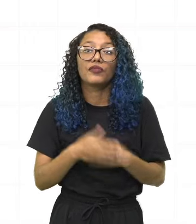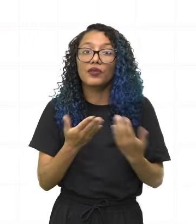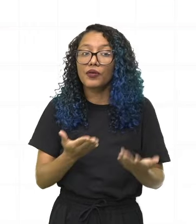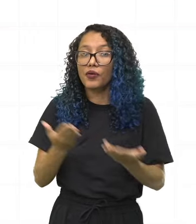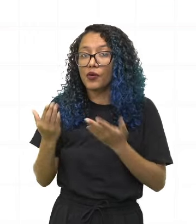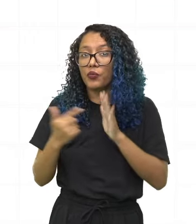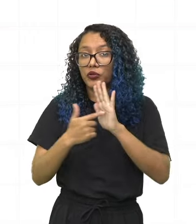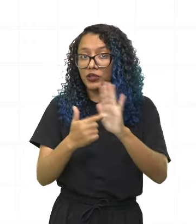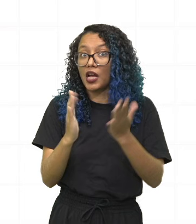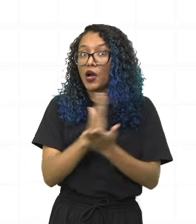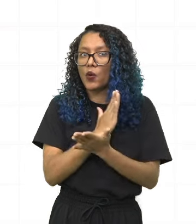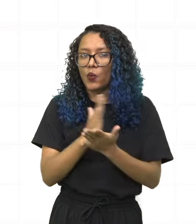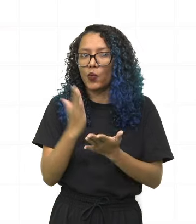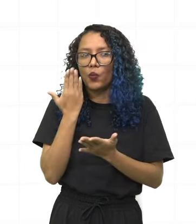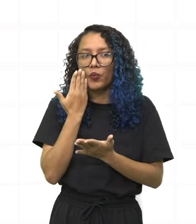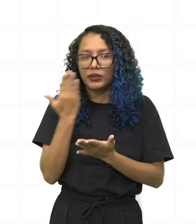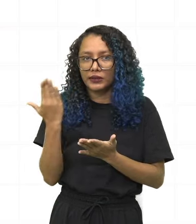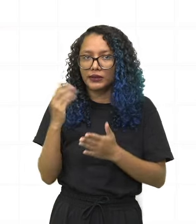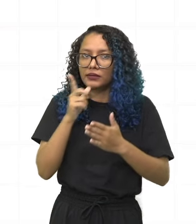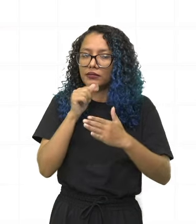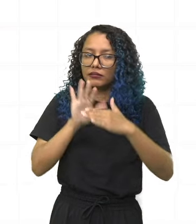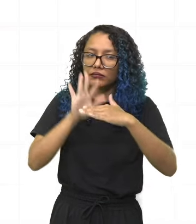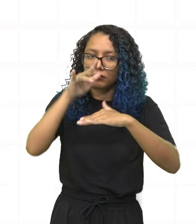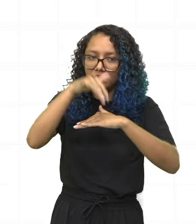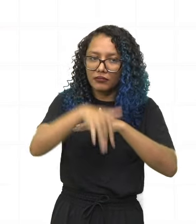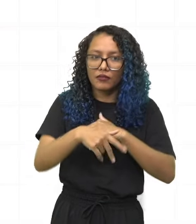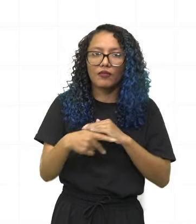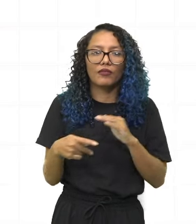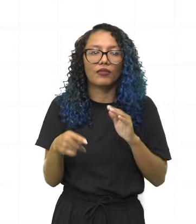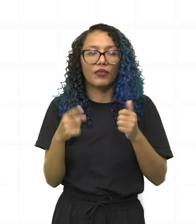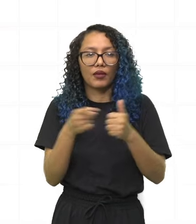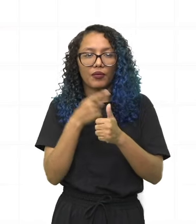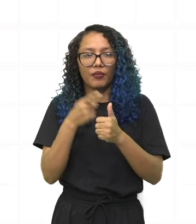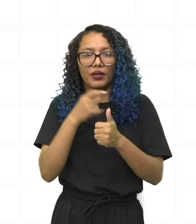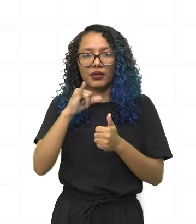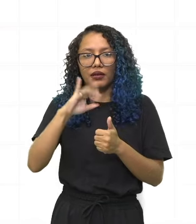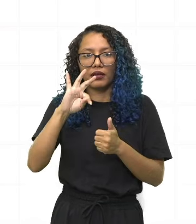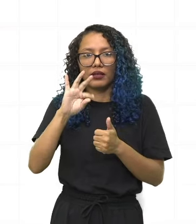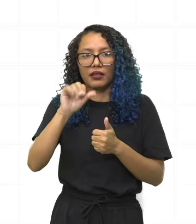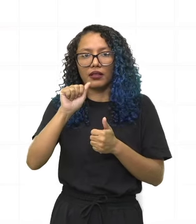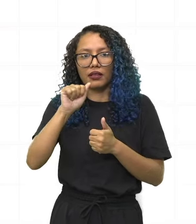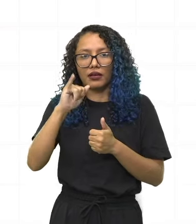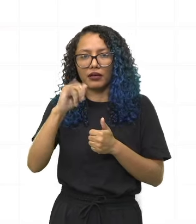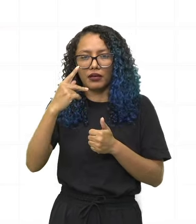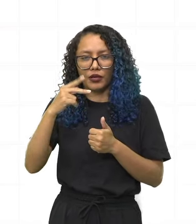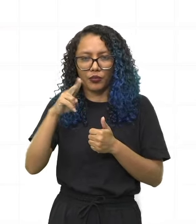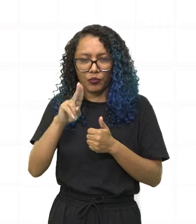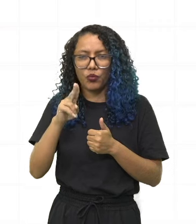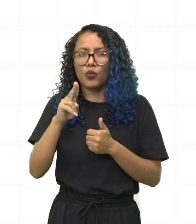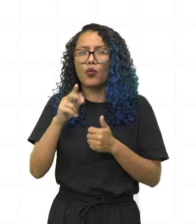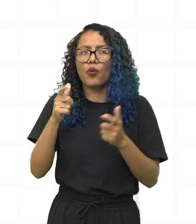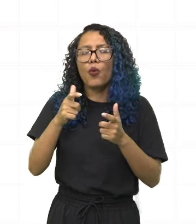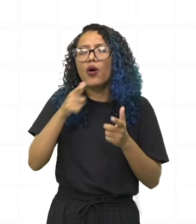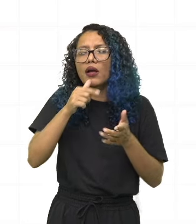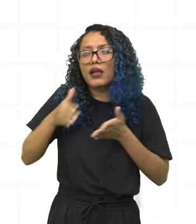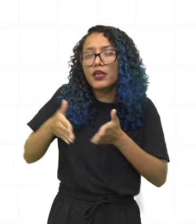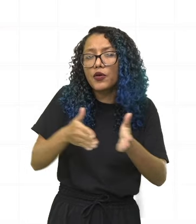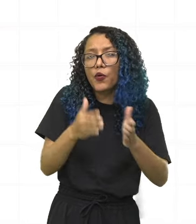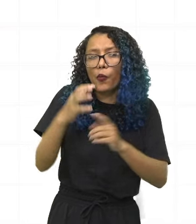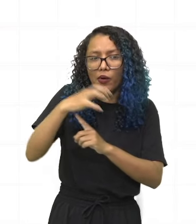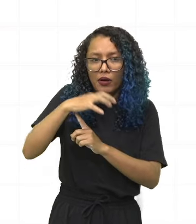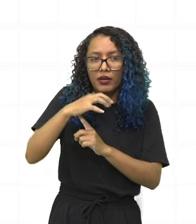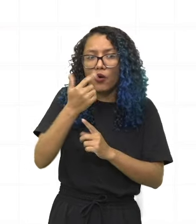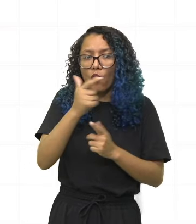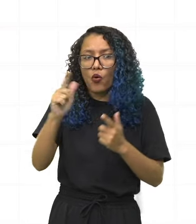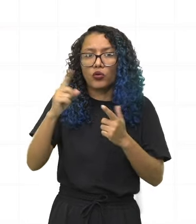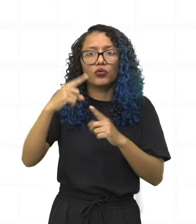hidrelétricas, olha. Temos aí Itaipu, no Rio Paraná. No Rio Tocantins, a gente tem o